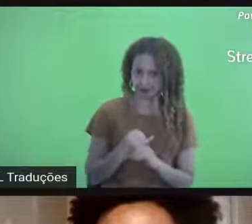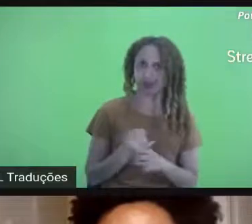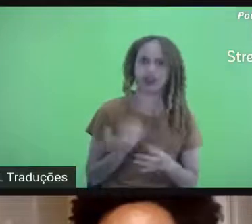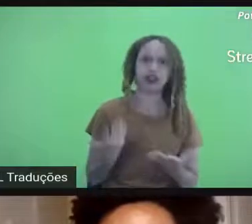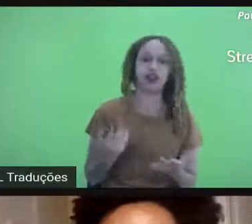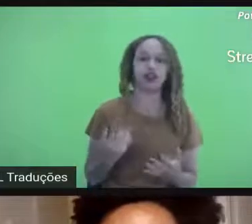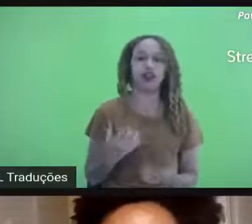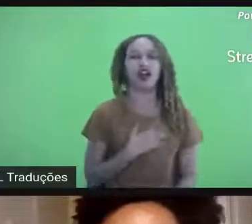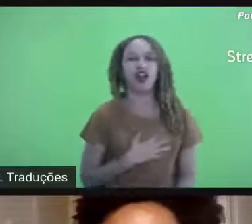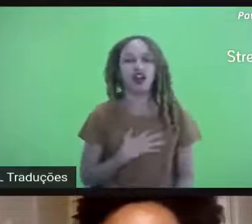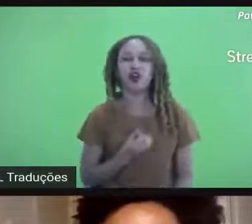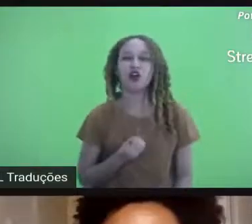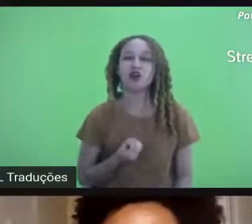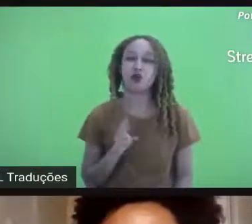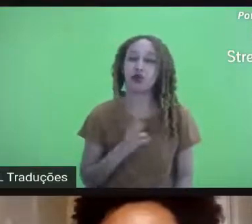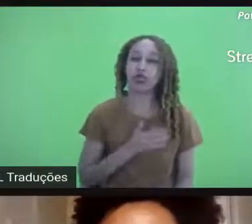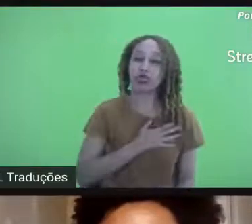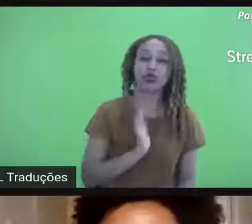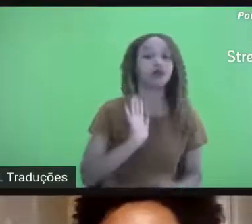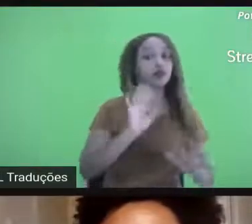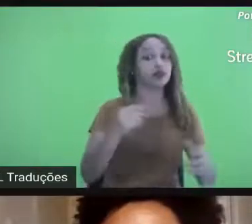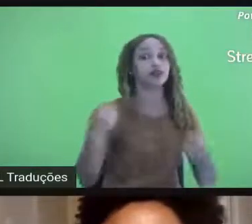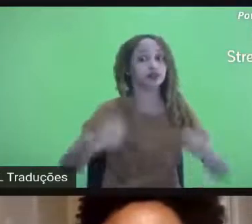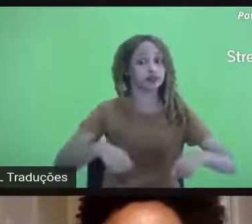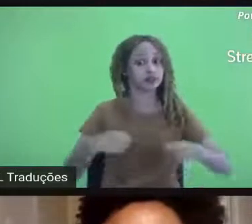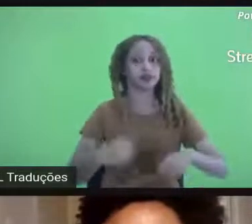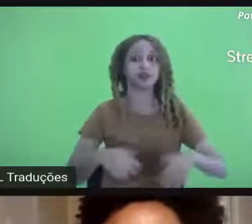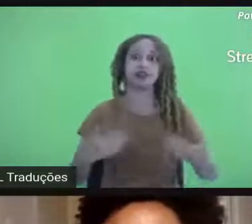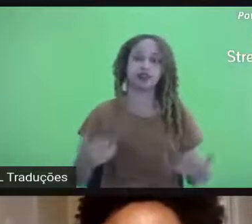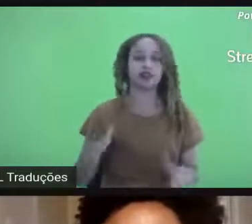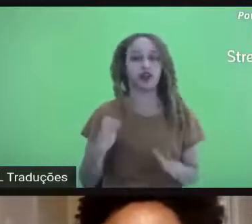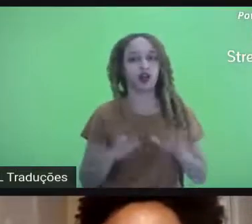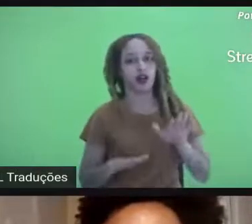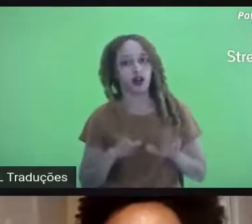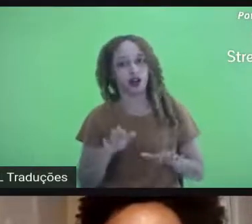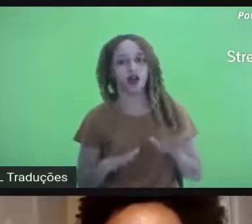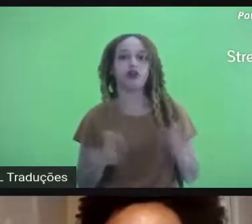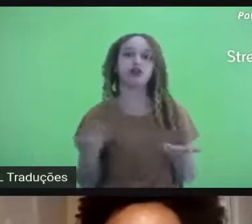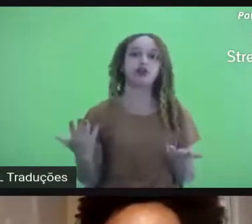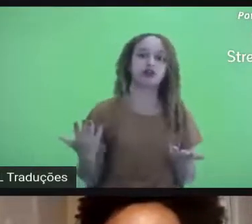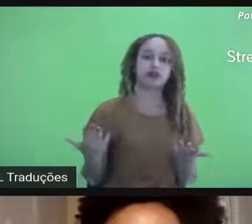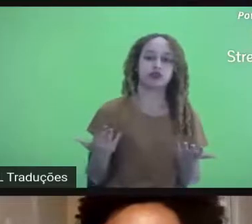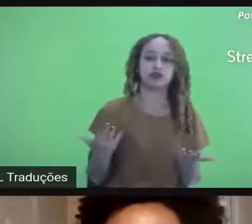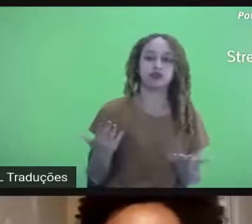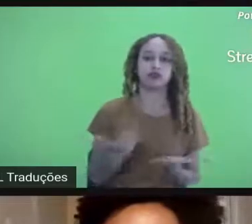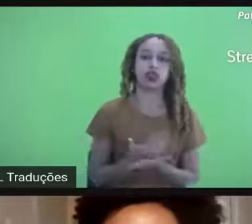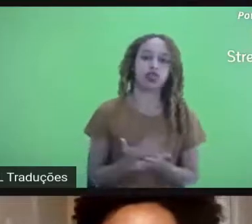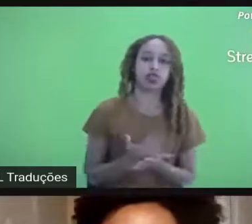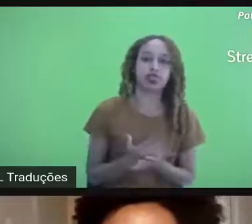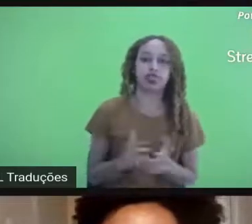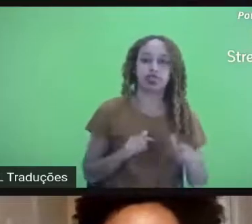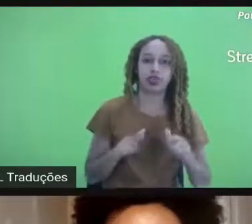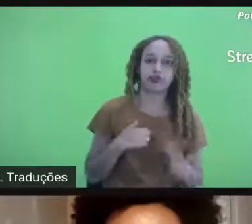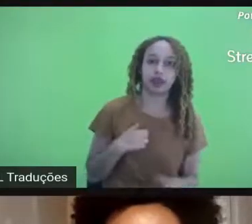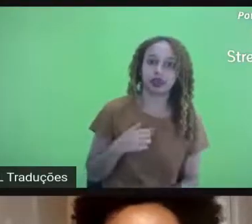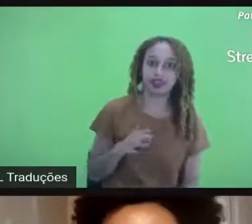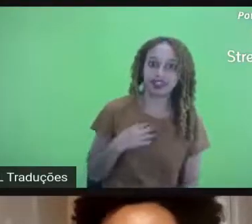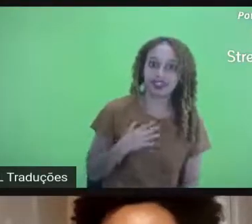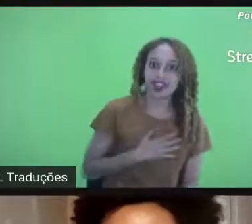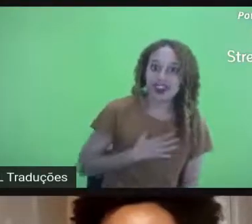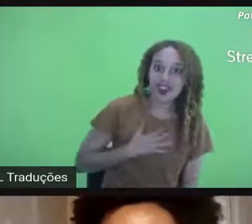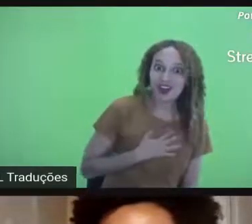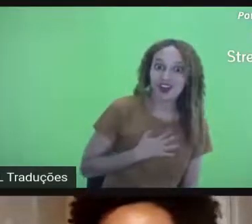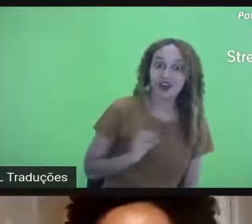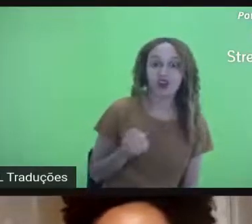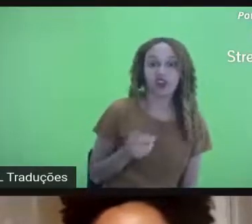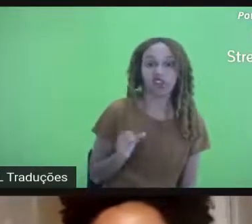não gostando, tem alguns trabalhos que a gente se identifica mais, alguns dialogam mais com a gente, uns a gente entende melhor, outros a gente entende